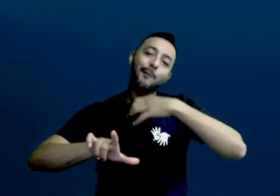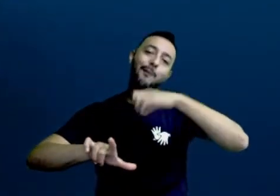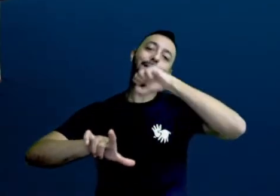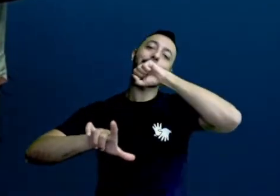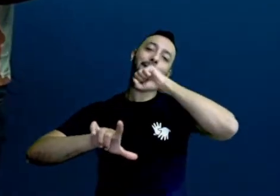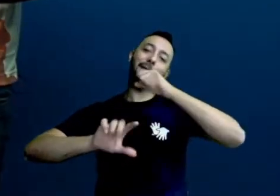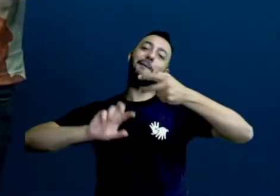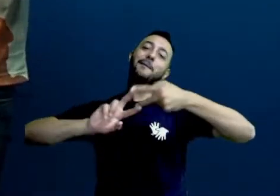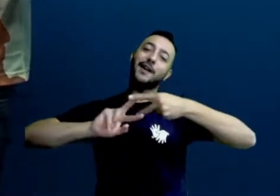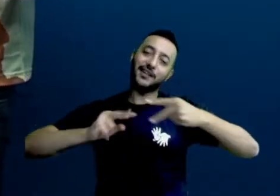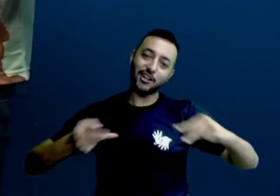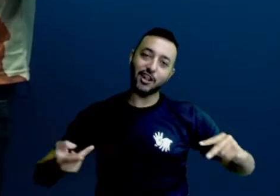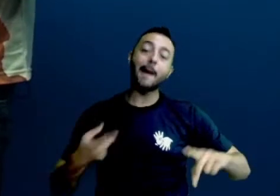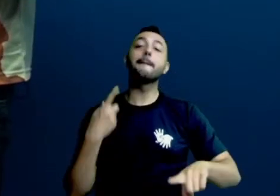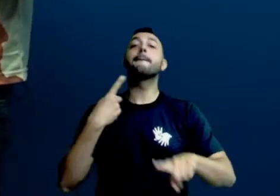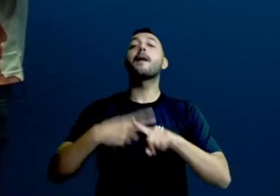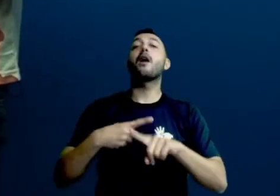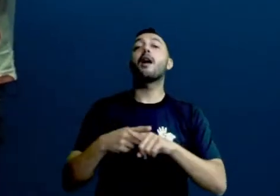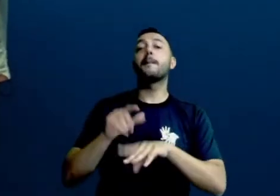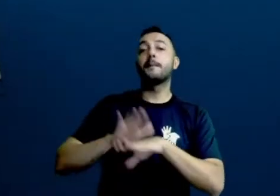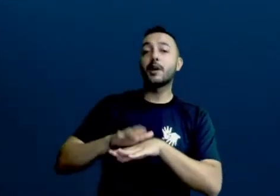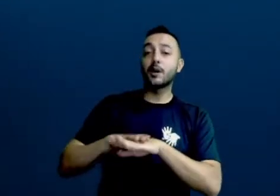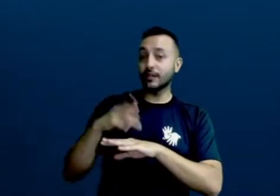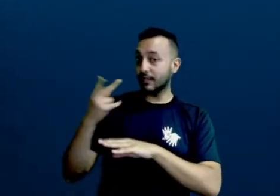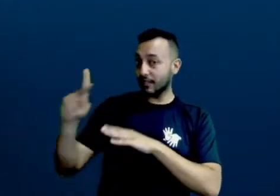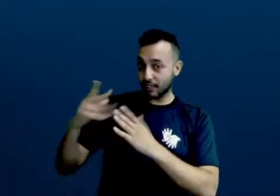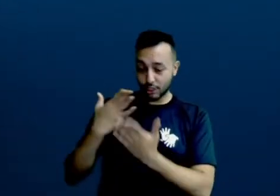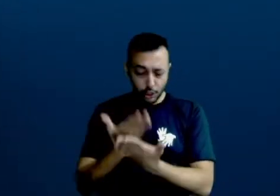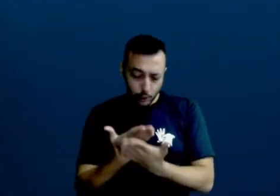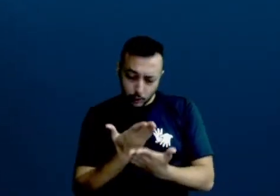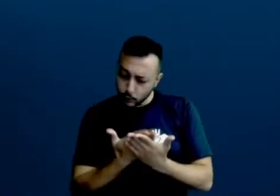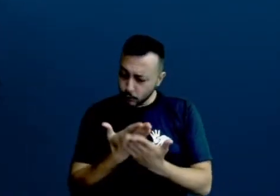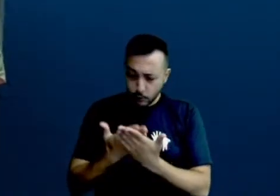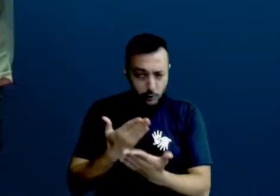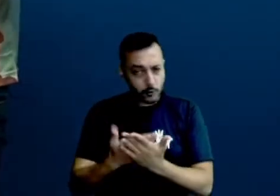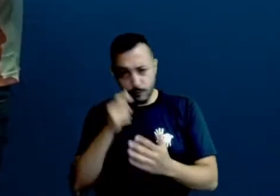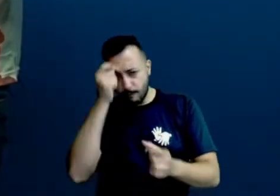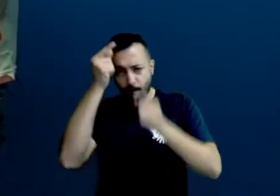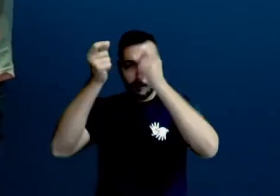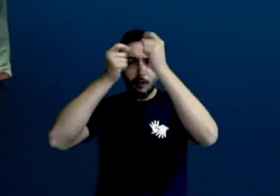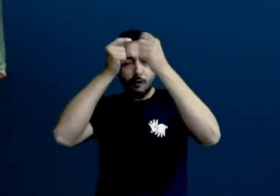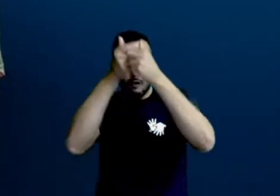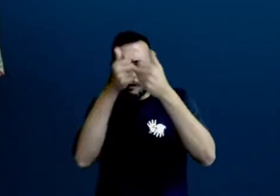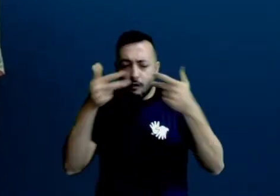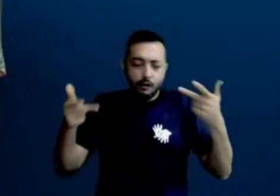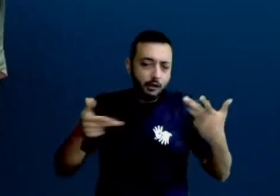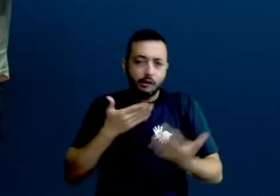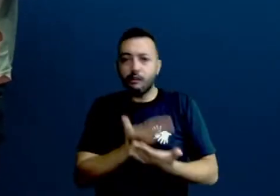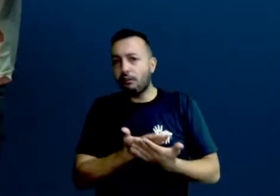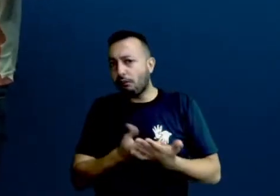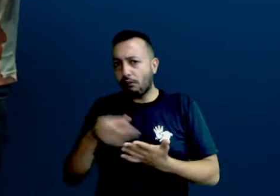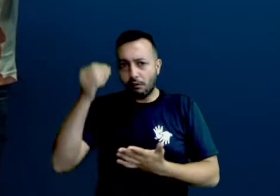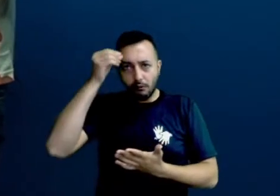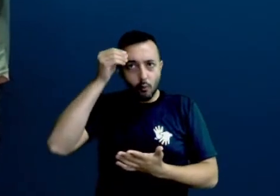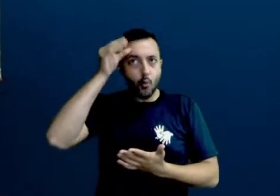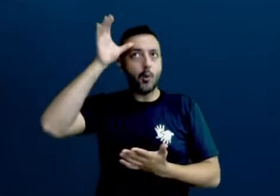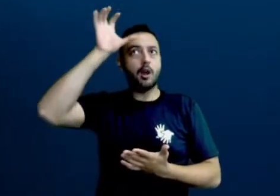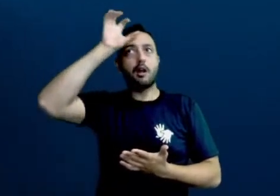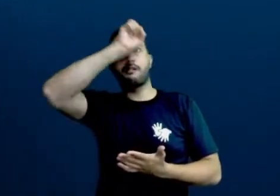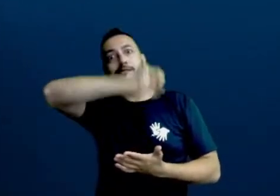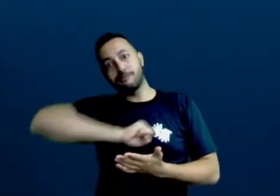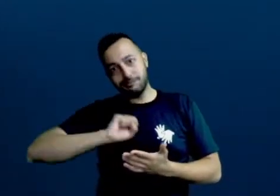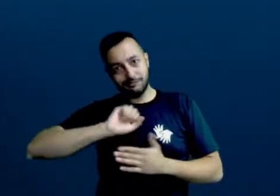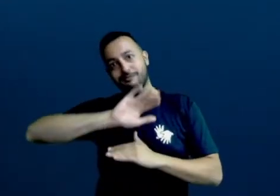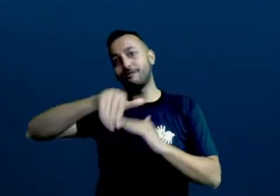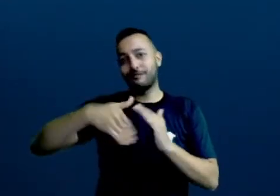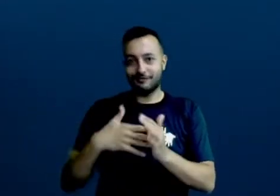dos seus estudos que favoreceram que ajudaram a todo conhecimento que nós temos nos dias atuais a